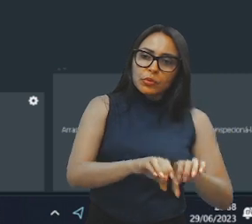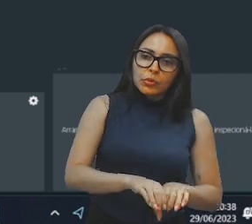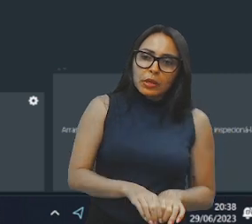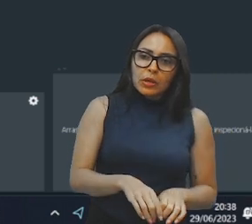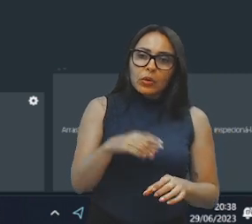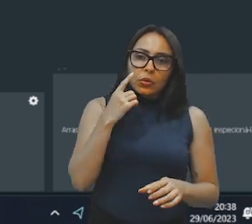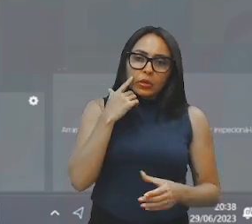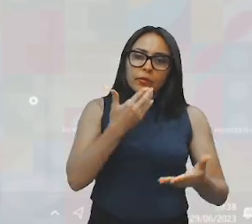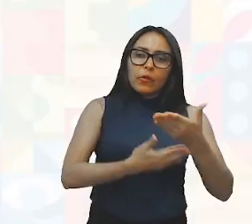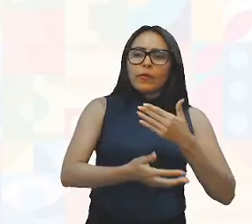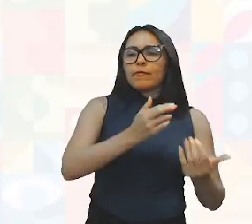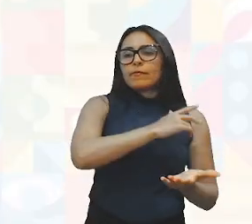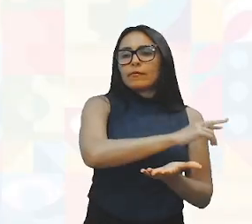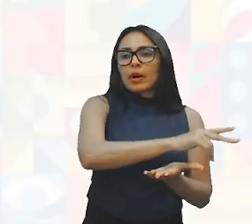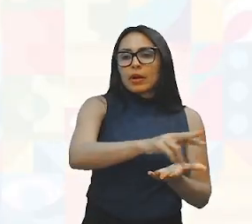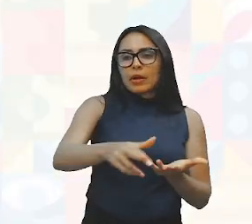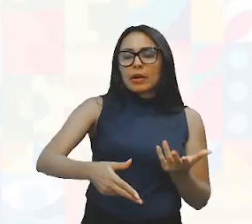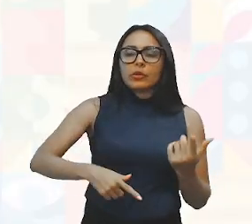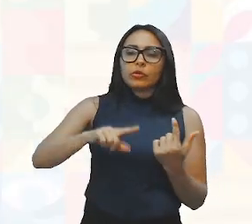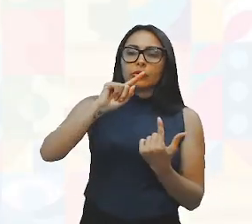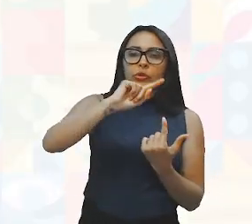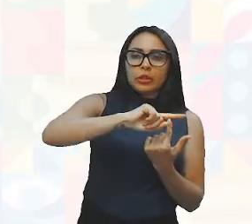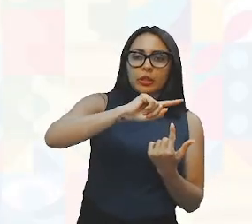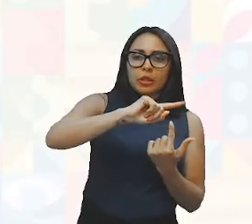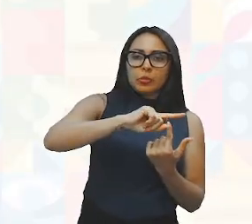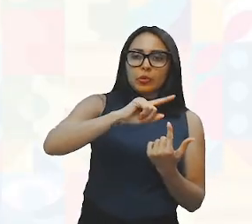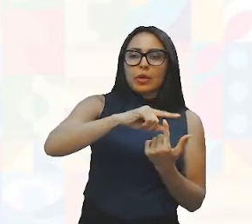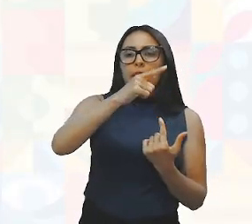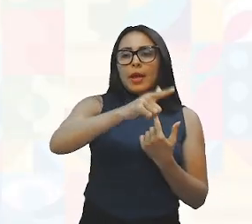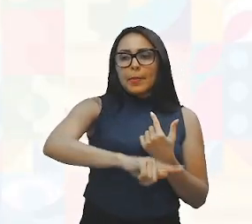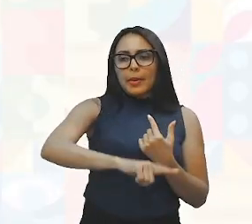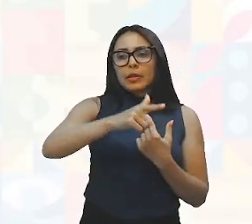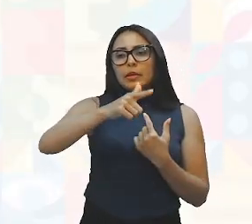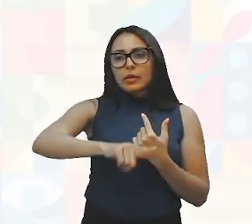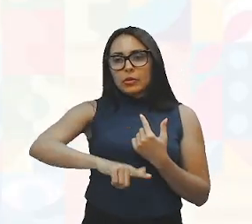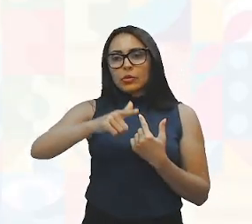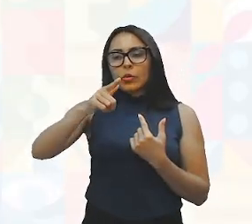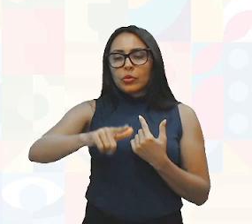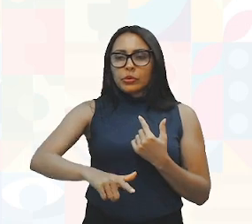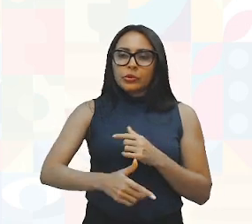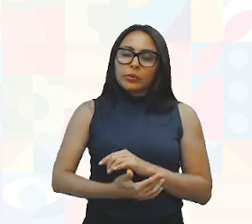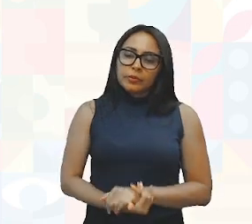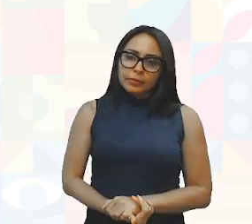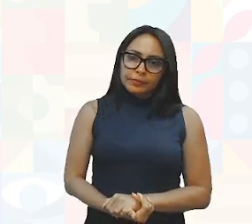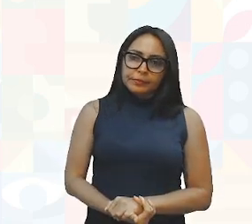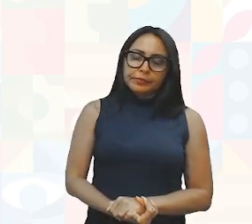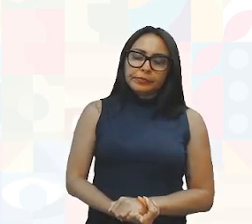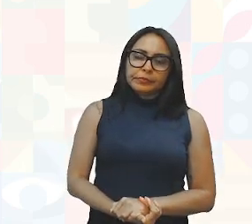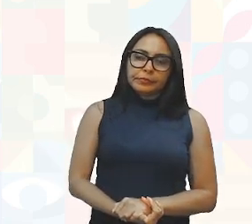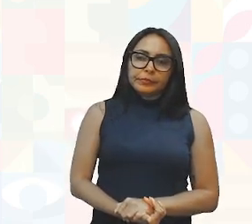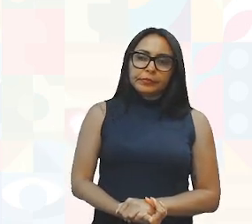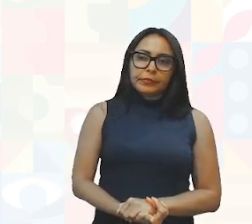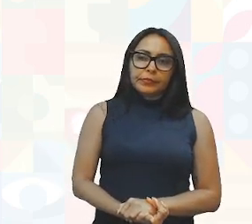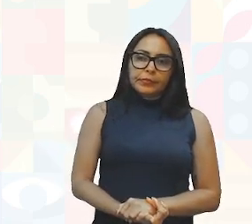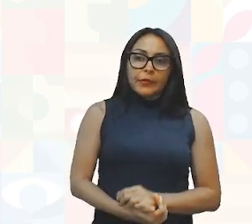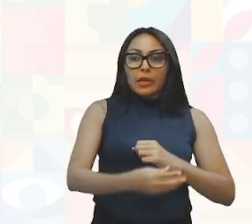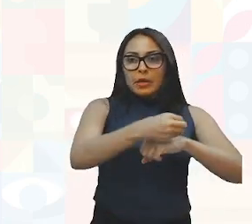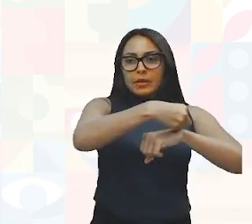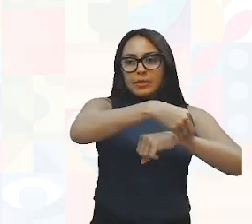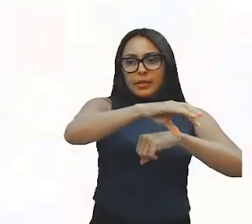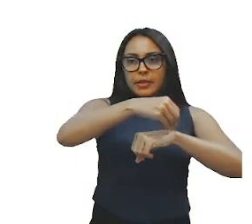vários tipos, de repetições, de condições. Dicas e boas